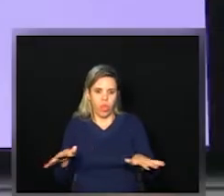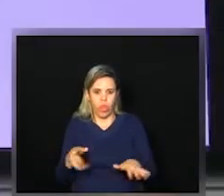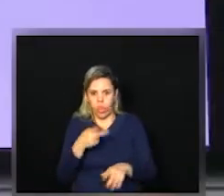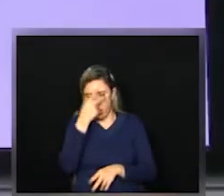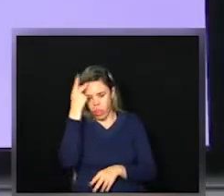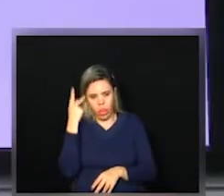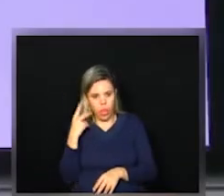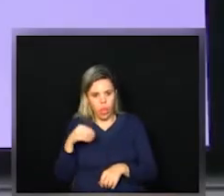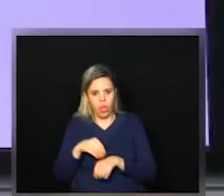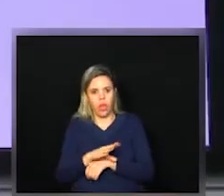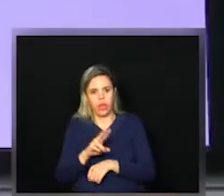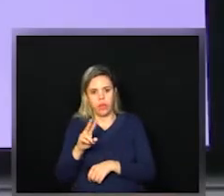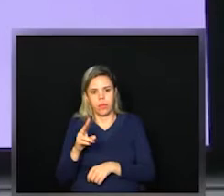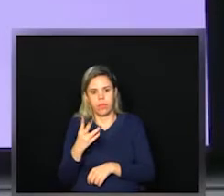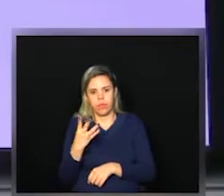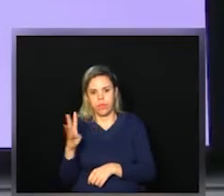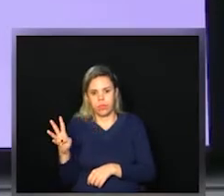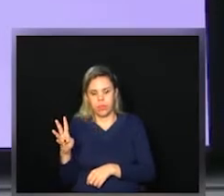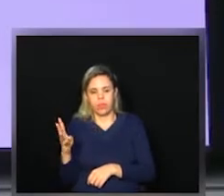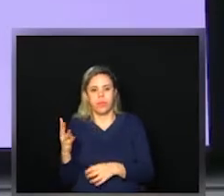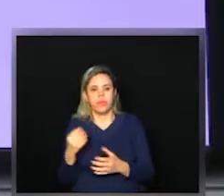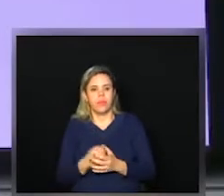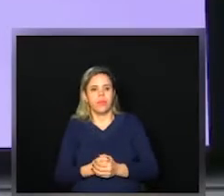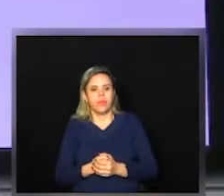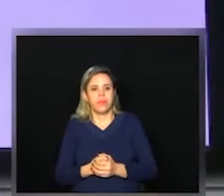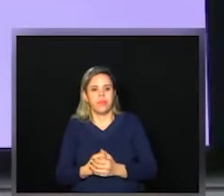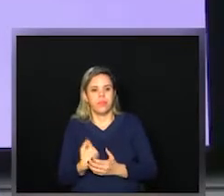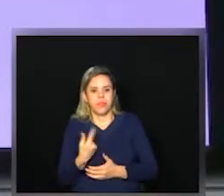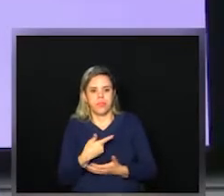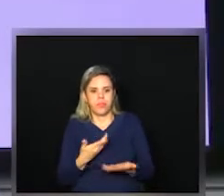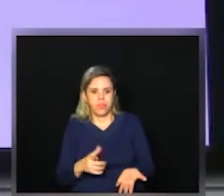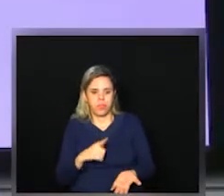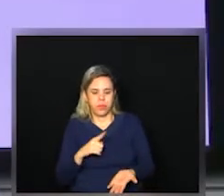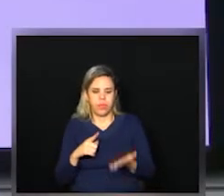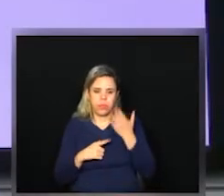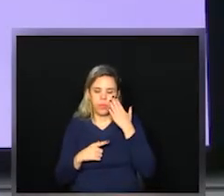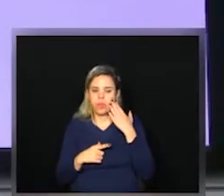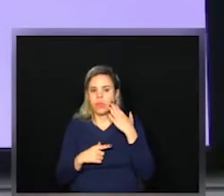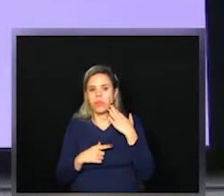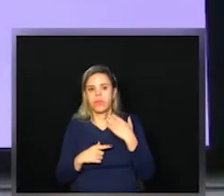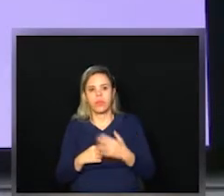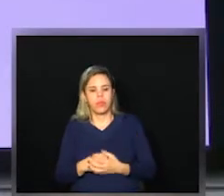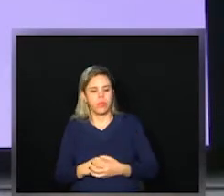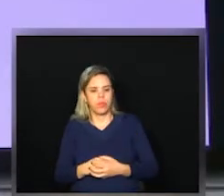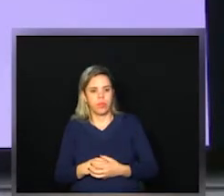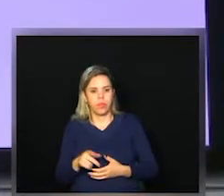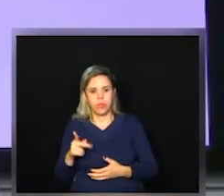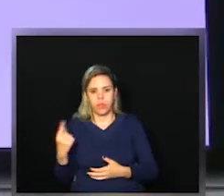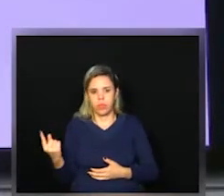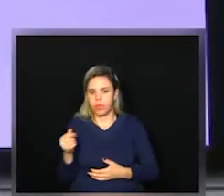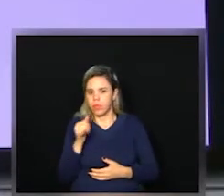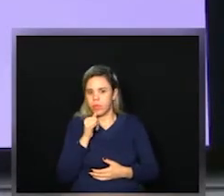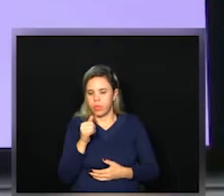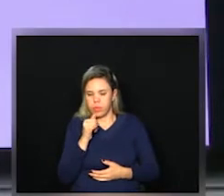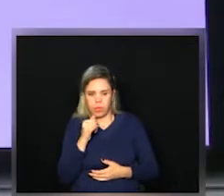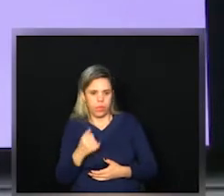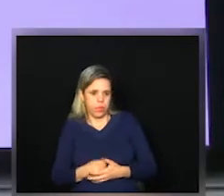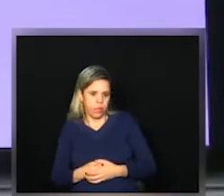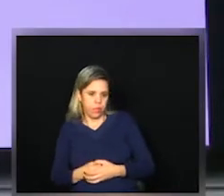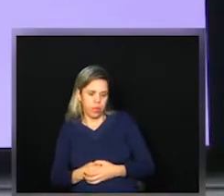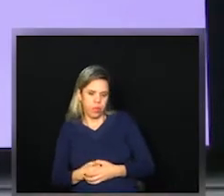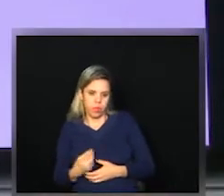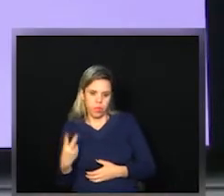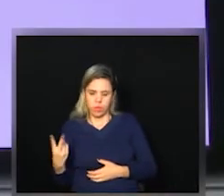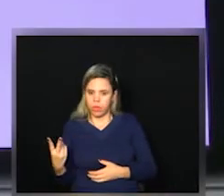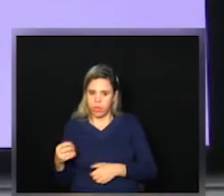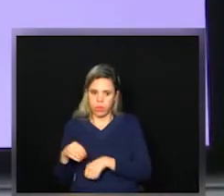pessoa passa para mais de 4, enquanto a gente tinha como a variante, a P1, por exemplo, ela era